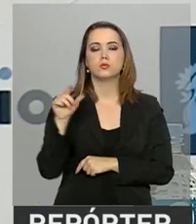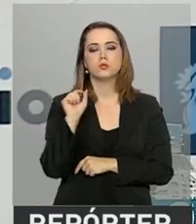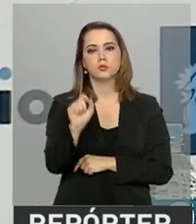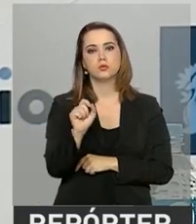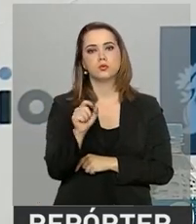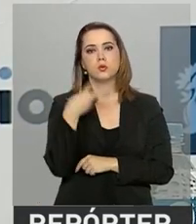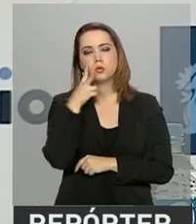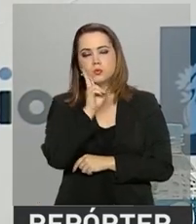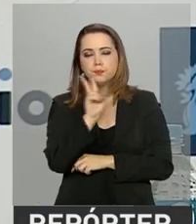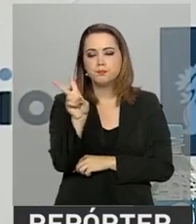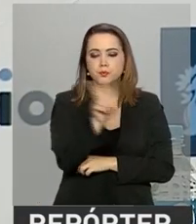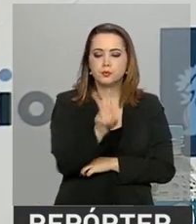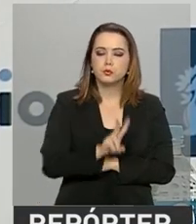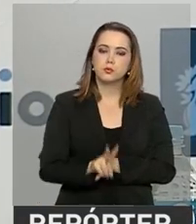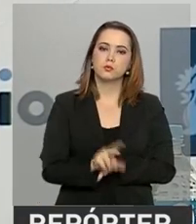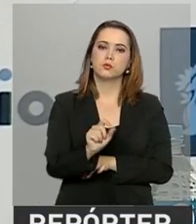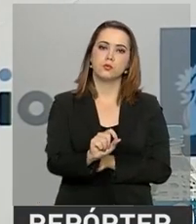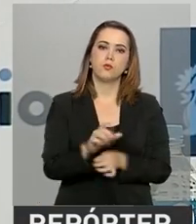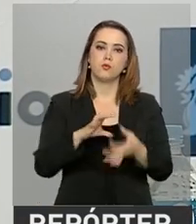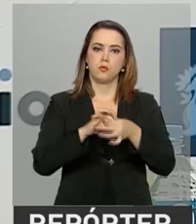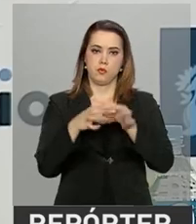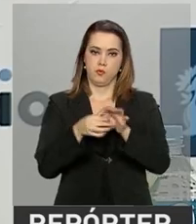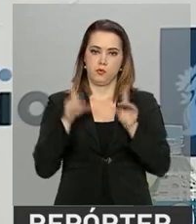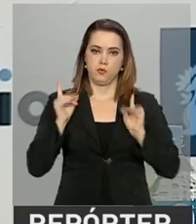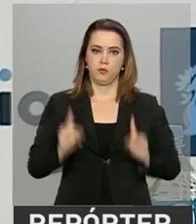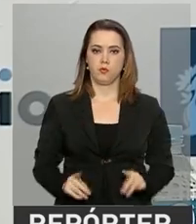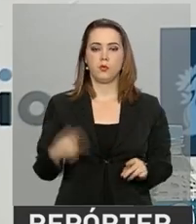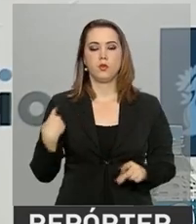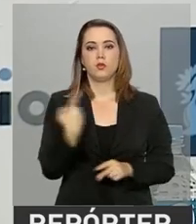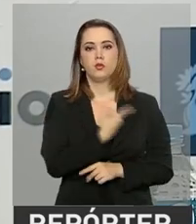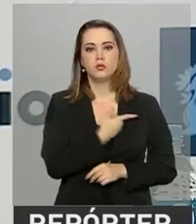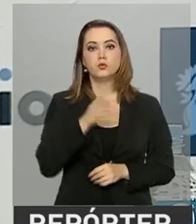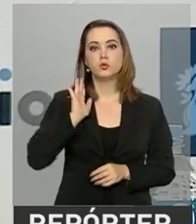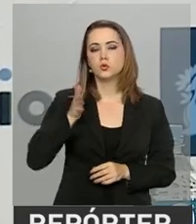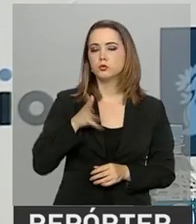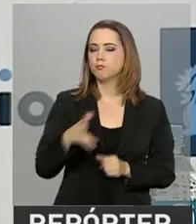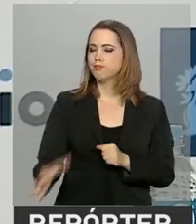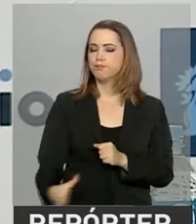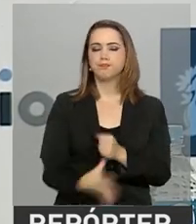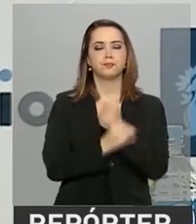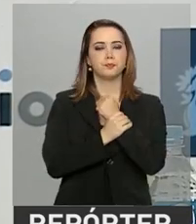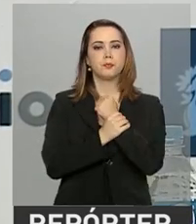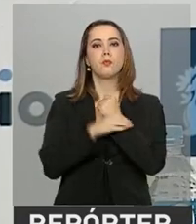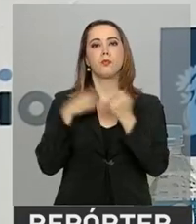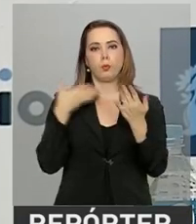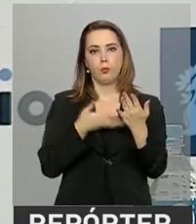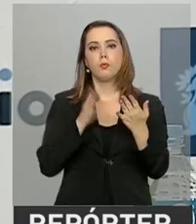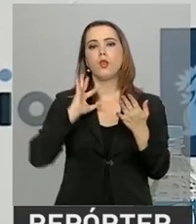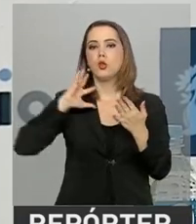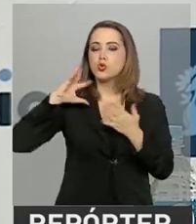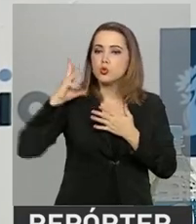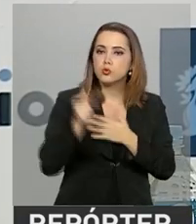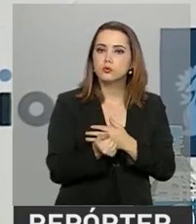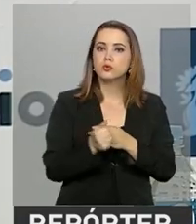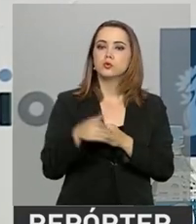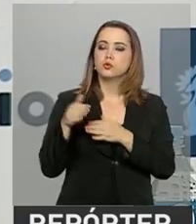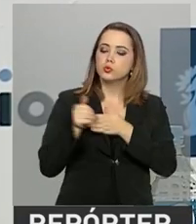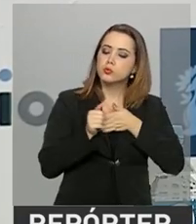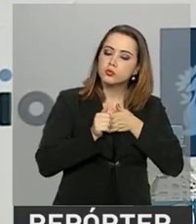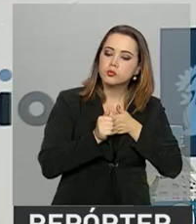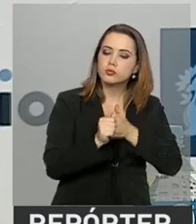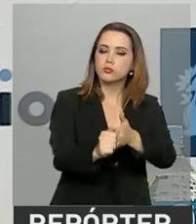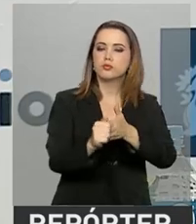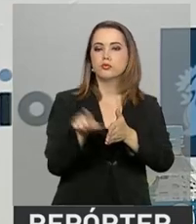nesse monitoramento dos Jogos Paralímpicos e nós estamos absolutamente seguros que isso tudo está na